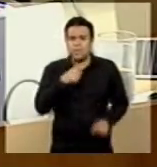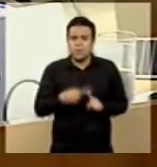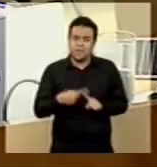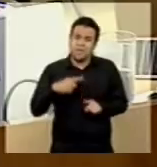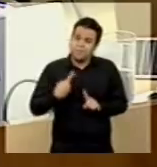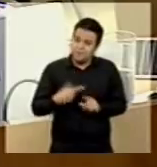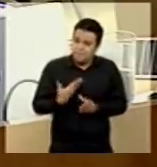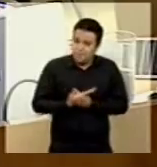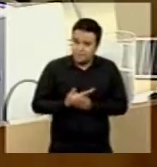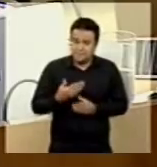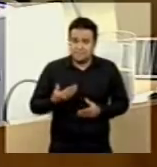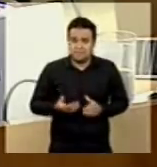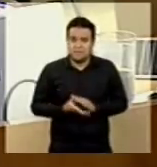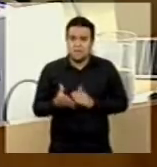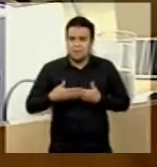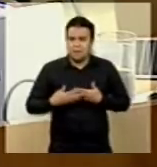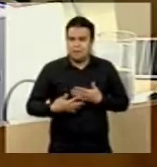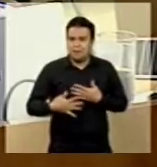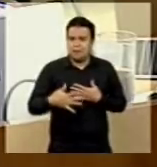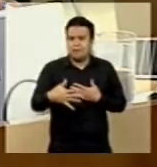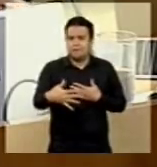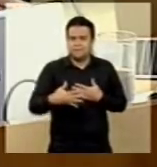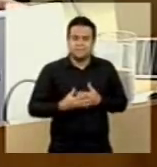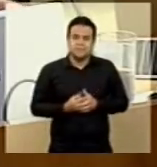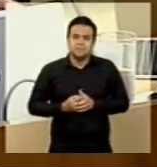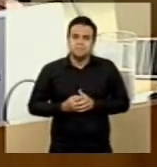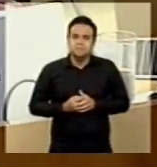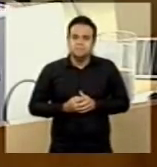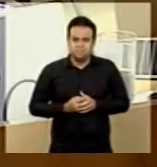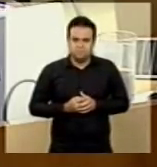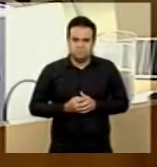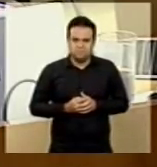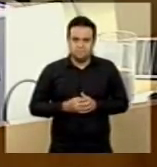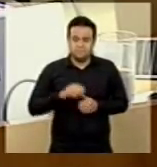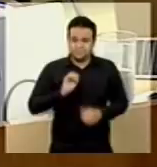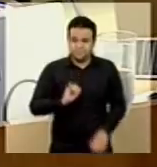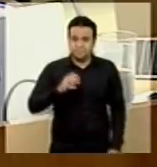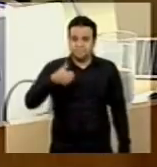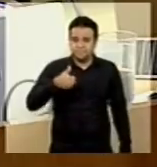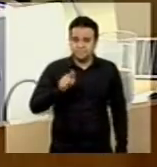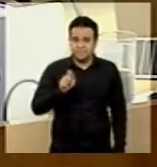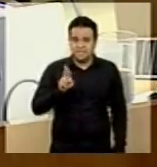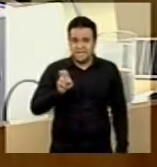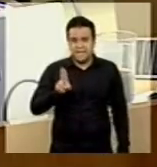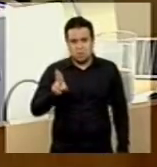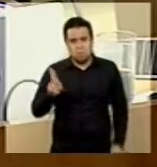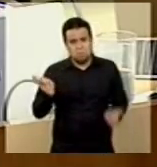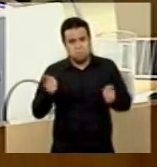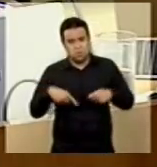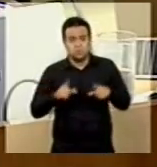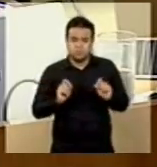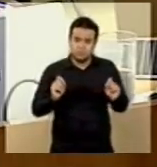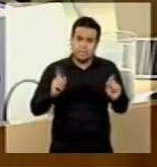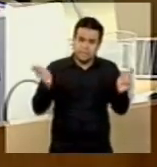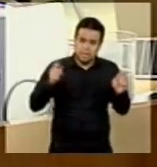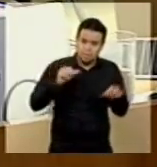aqui se prolongam indefinidamente. Se eles se prolongarem em primeiro grau, nós até temos um poder, eventualmente, correcional. Mas